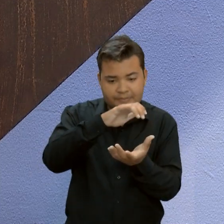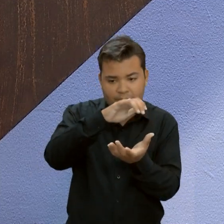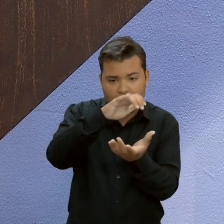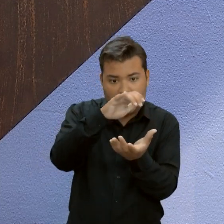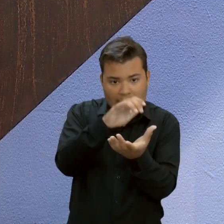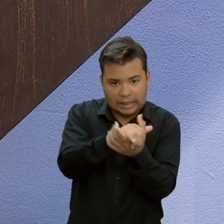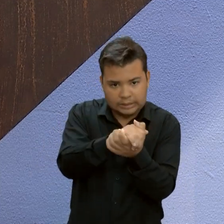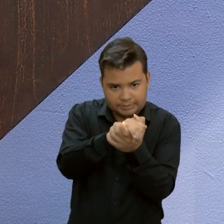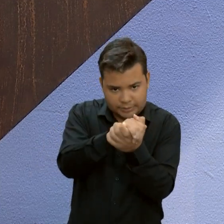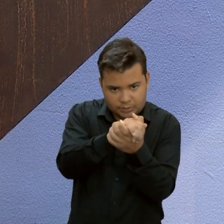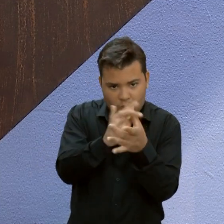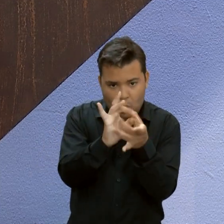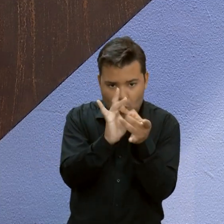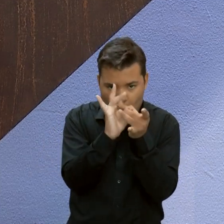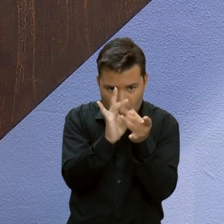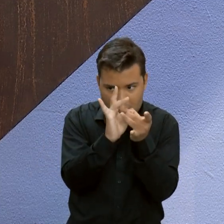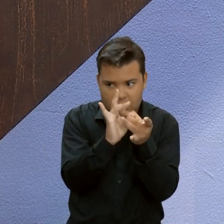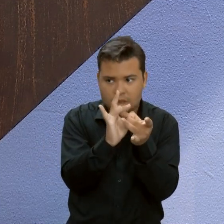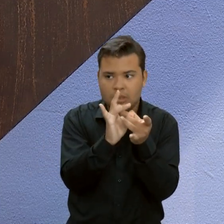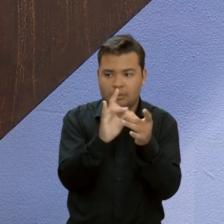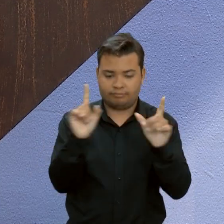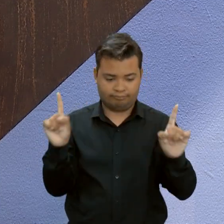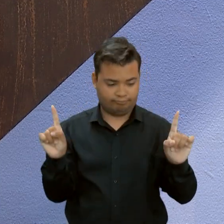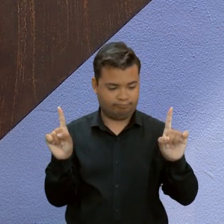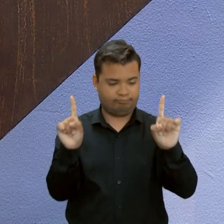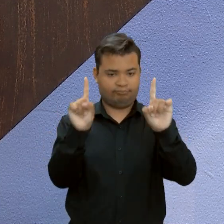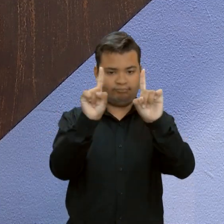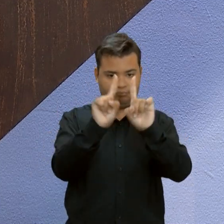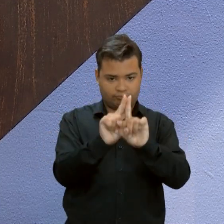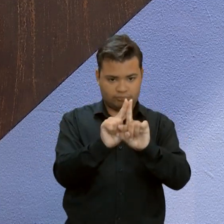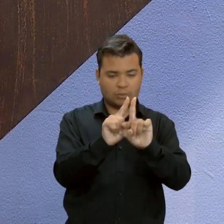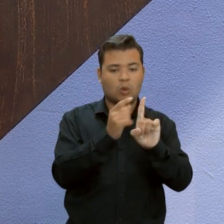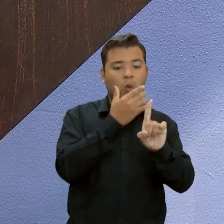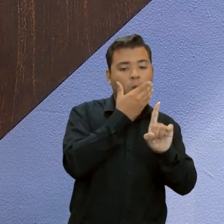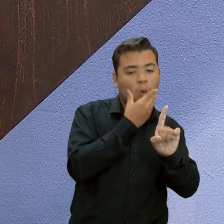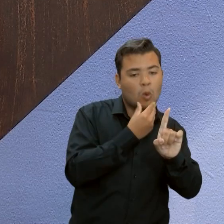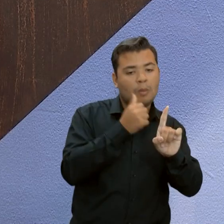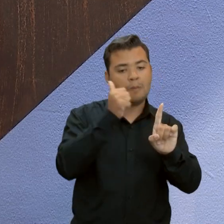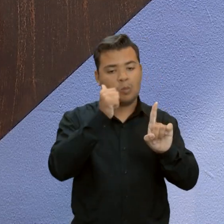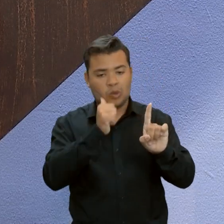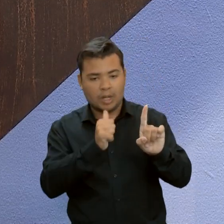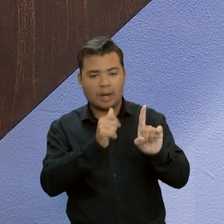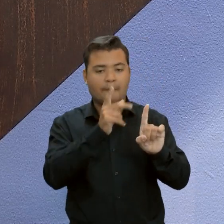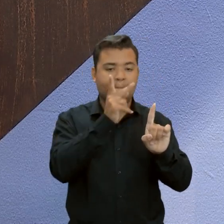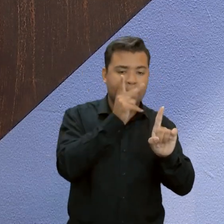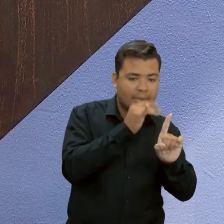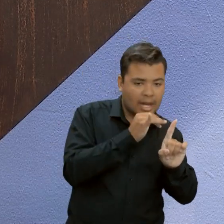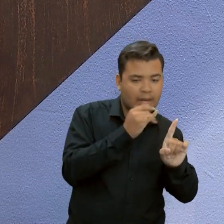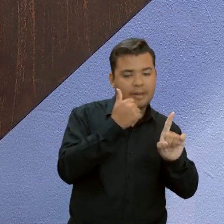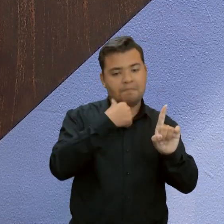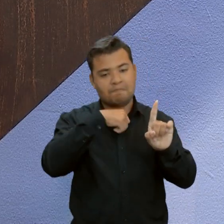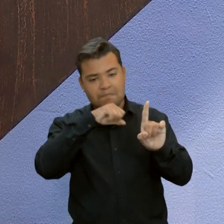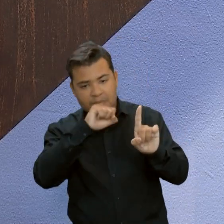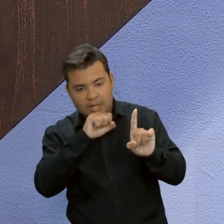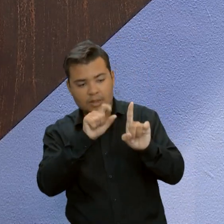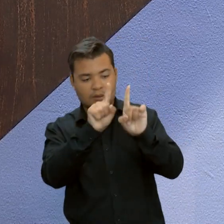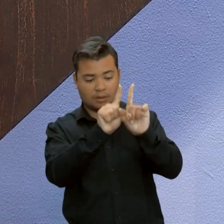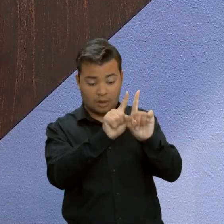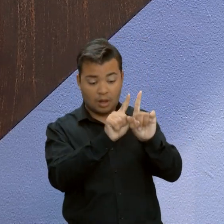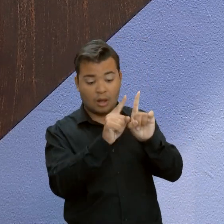essa união, esse casamento, esse vínculo, pai, mãe, filho, ele tem que estar integrado, né? Tem que estar